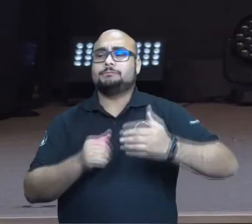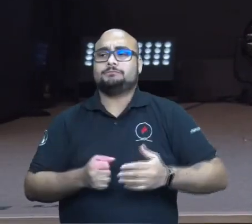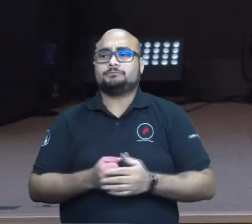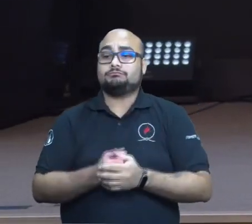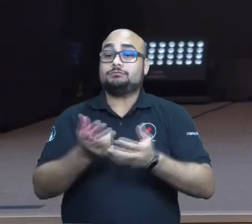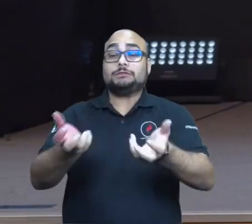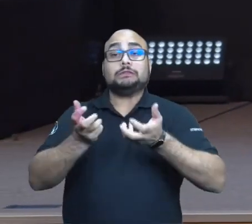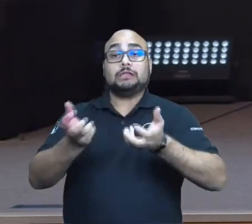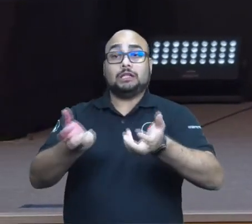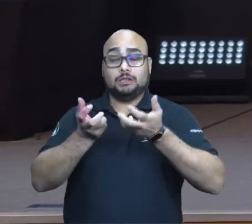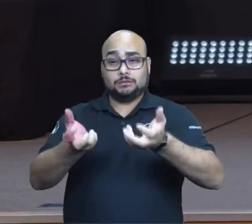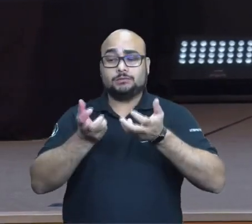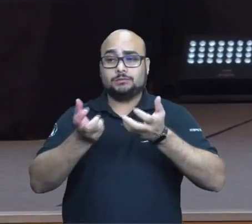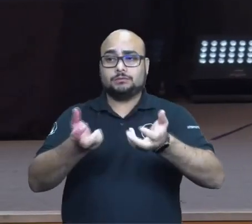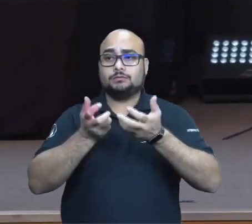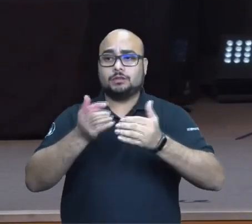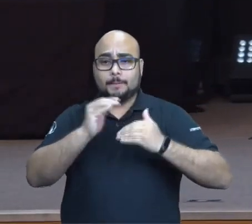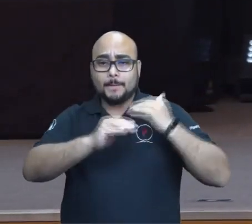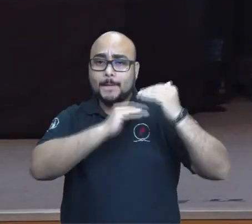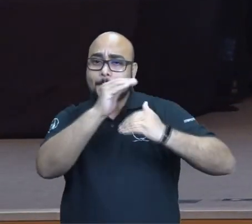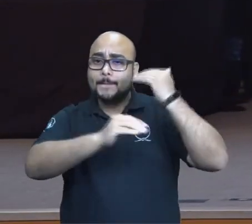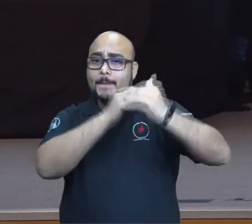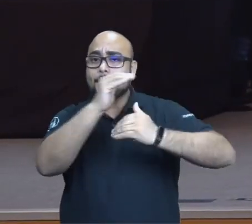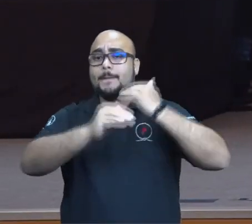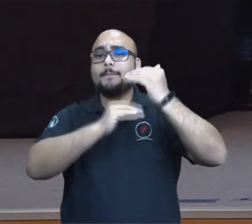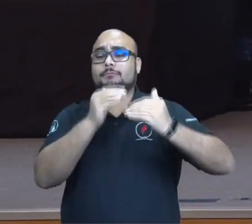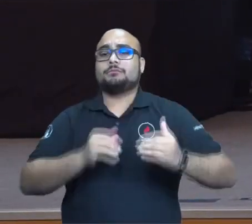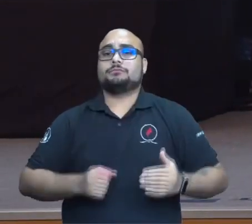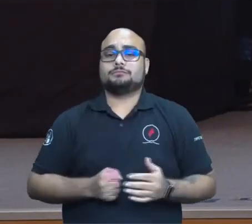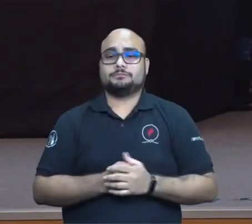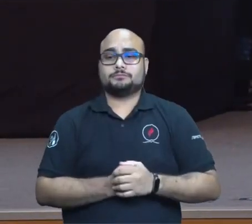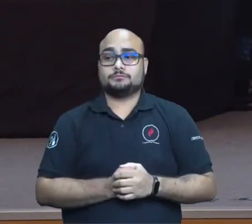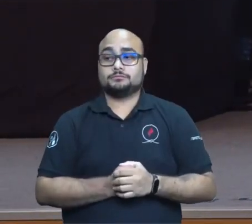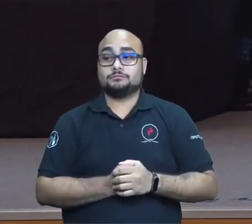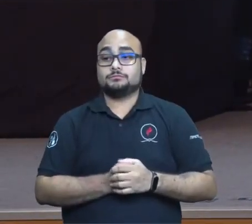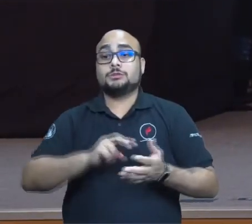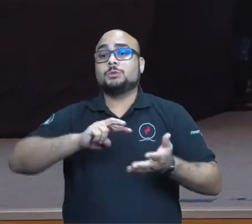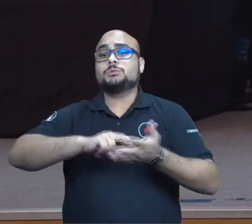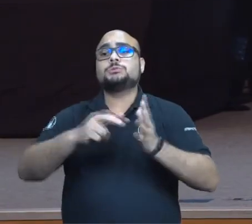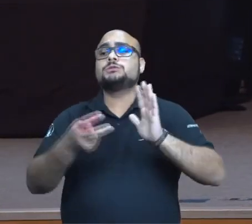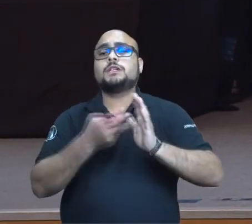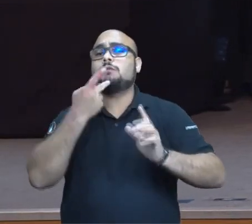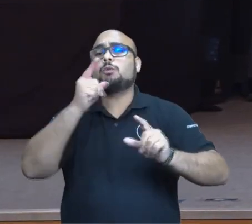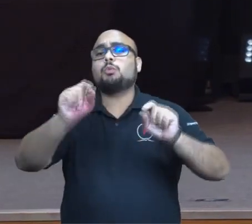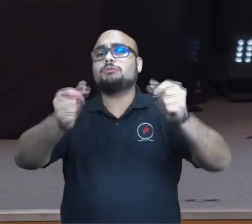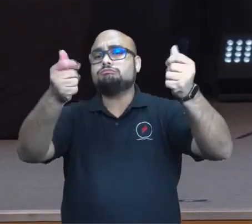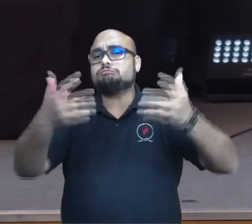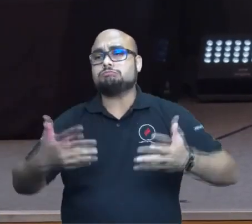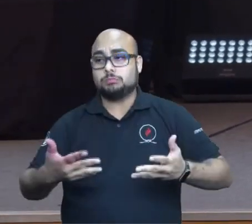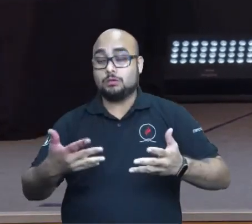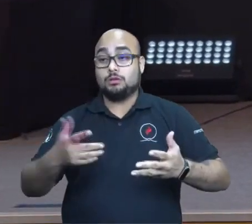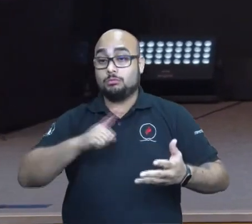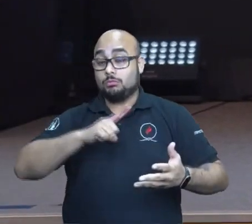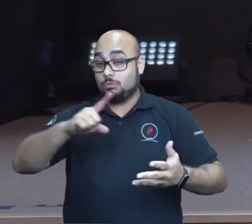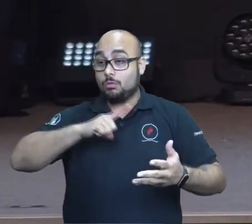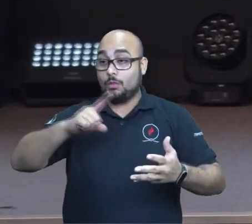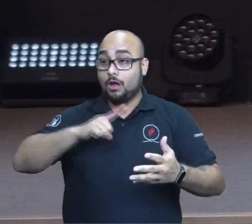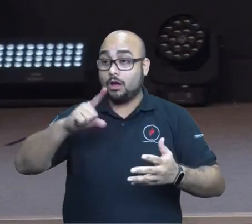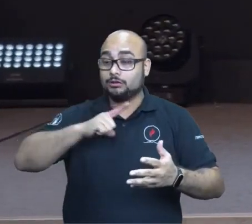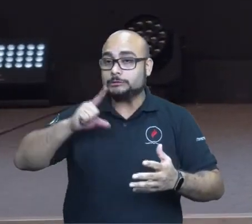o crescimento isso automaticamente trará para nós um risco maior